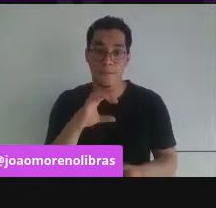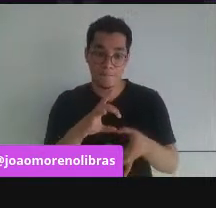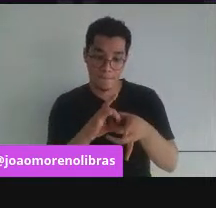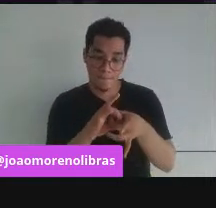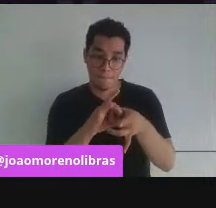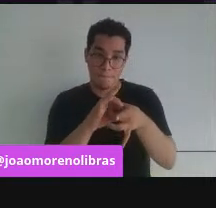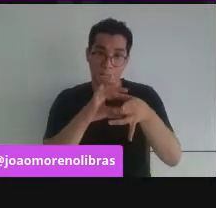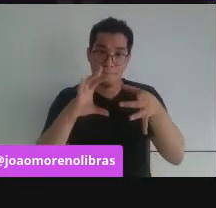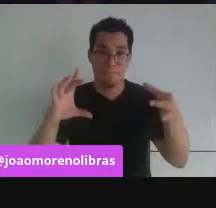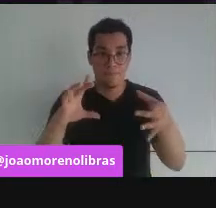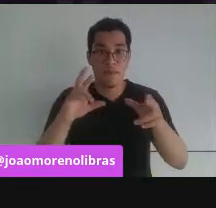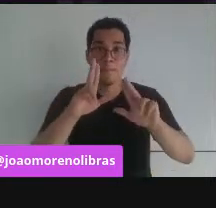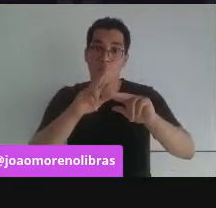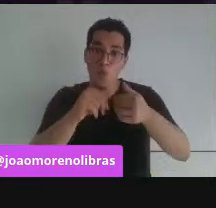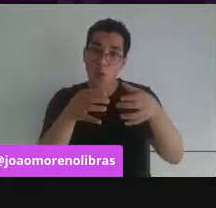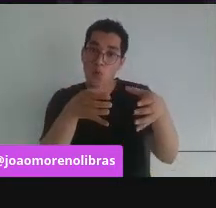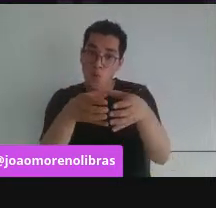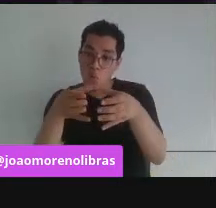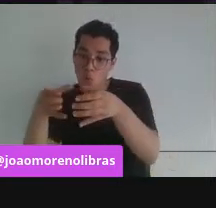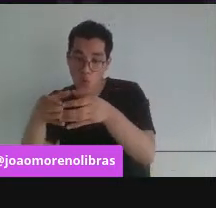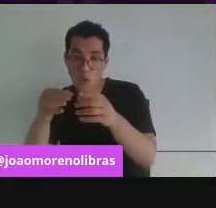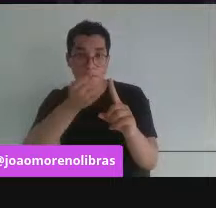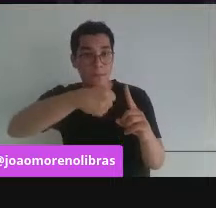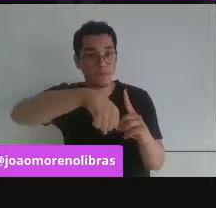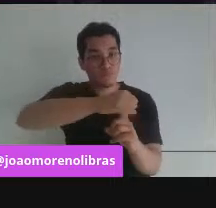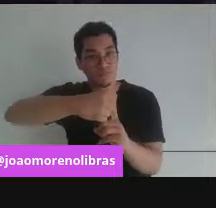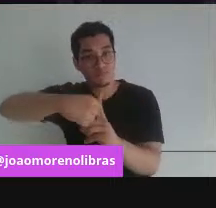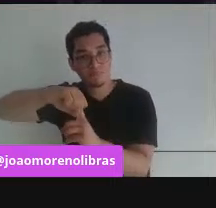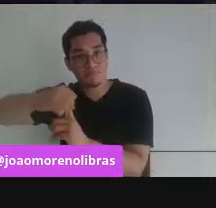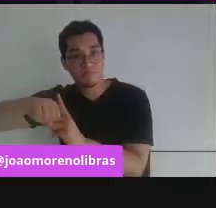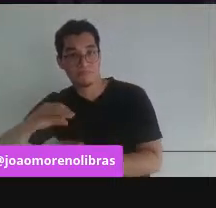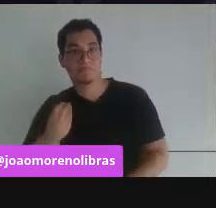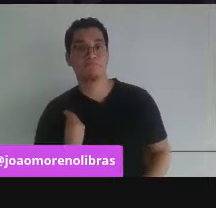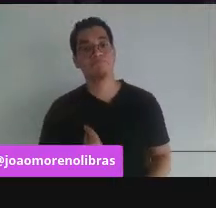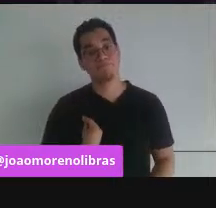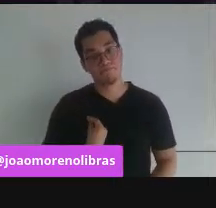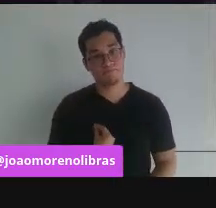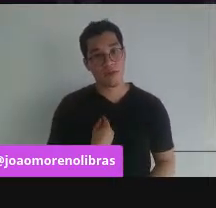sociais. Eles permitem construir na produção